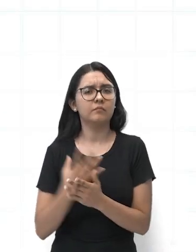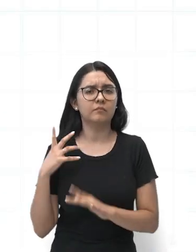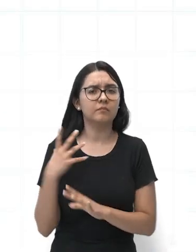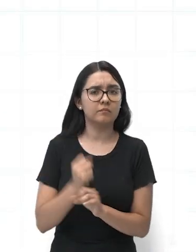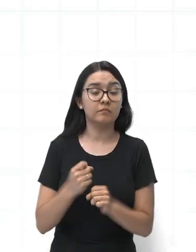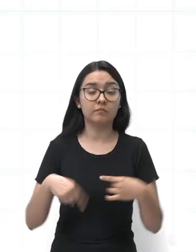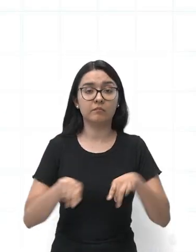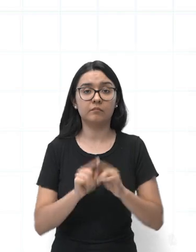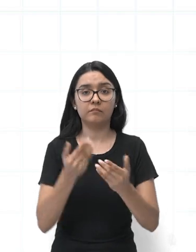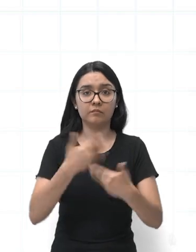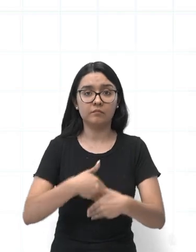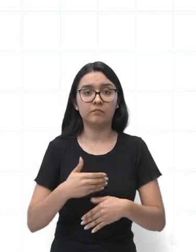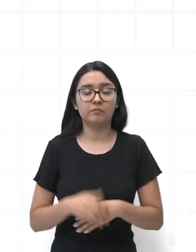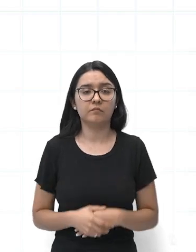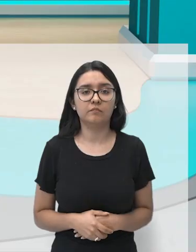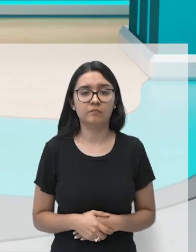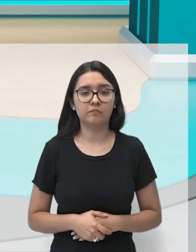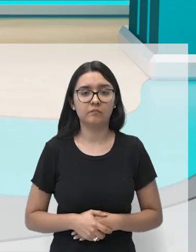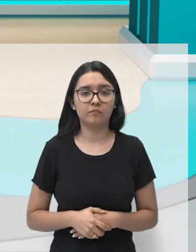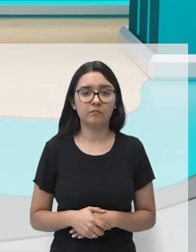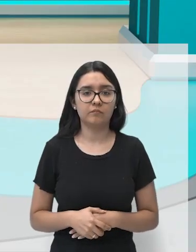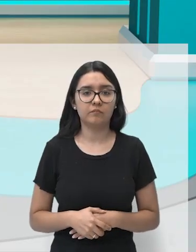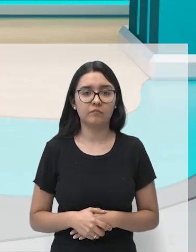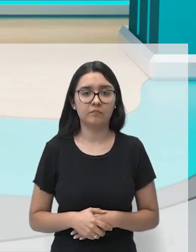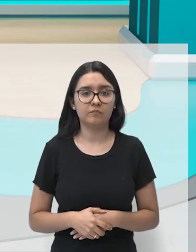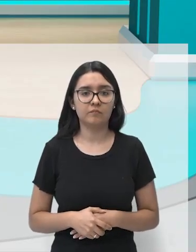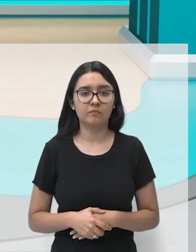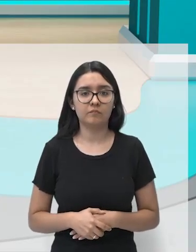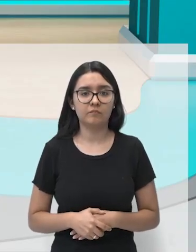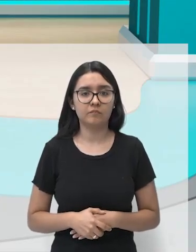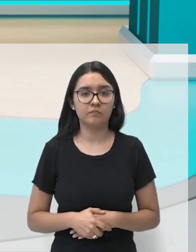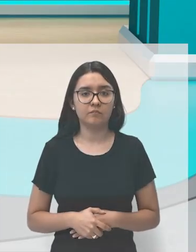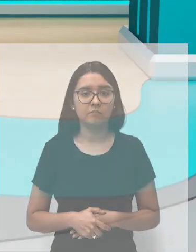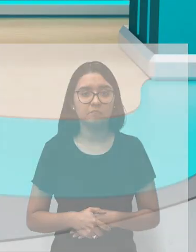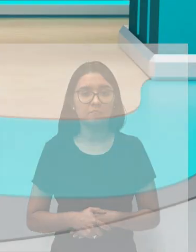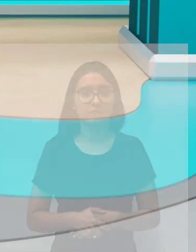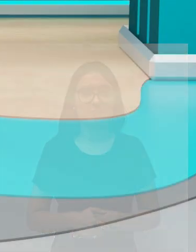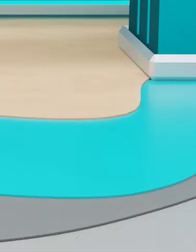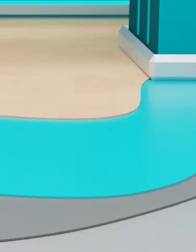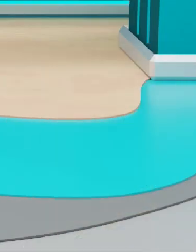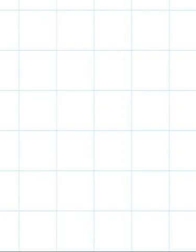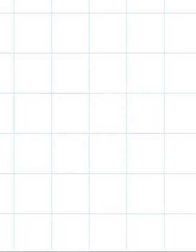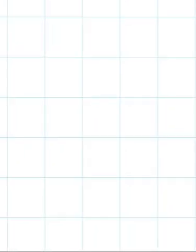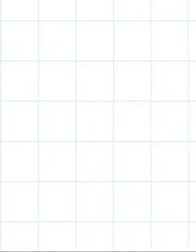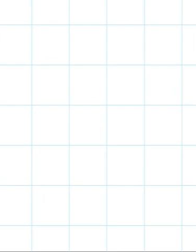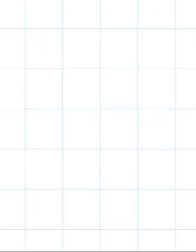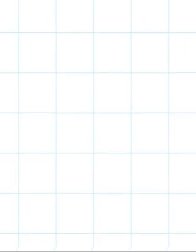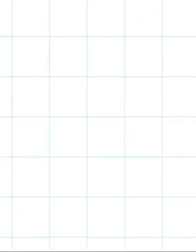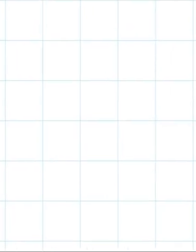revisão e avaliação. Então vamos iniciar?